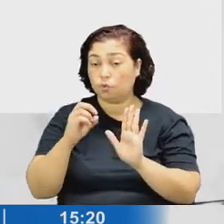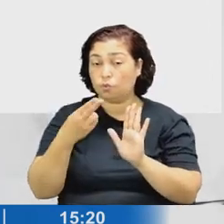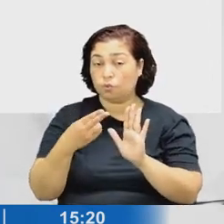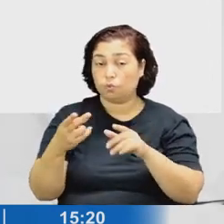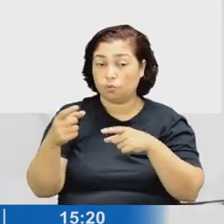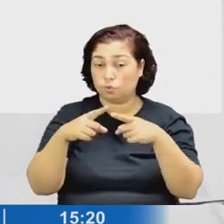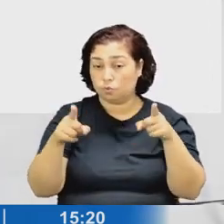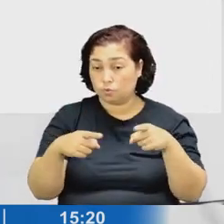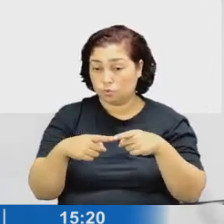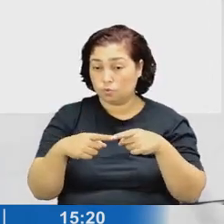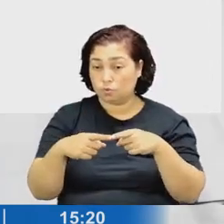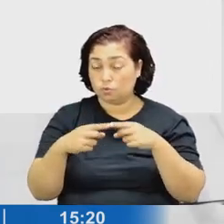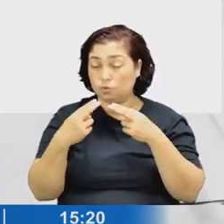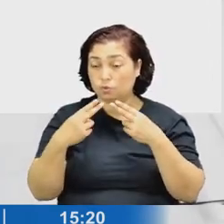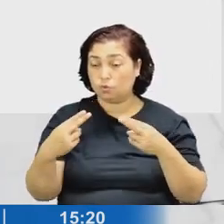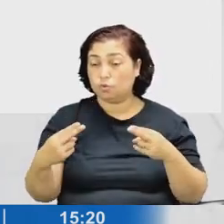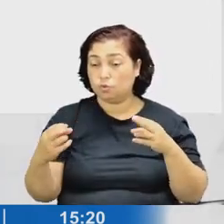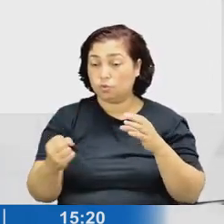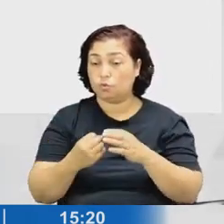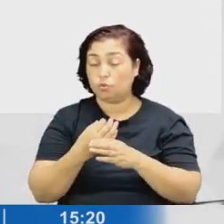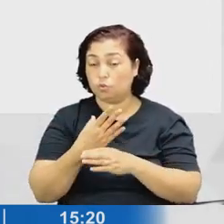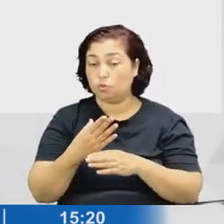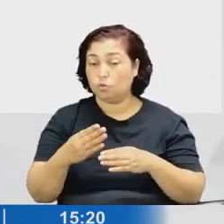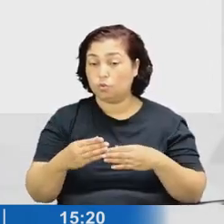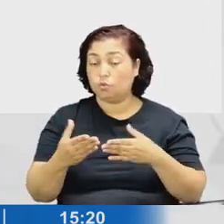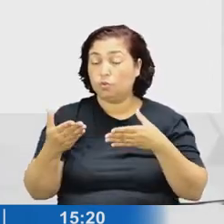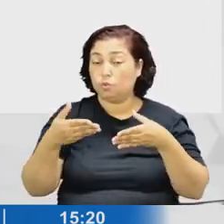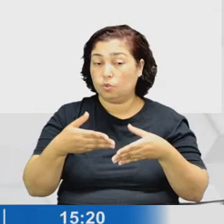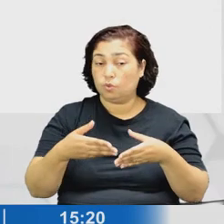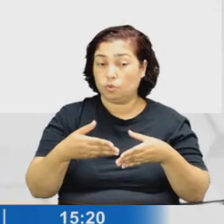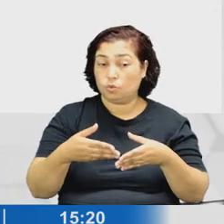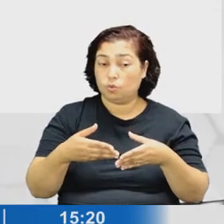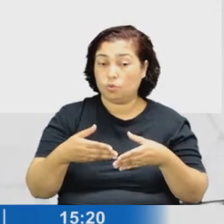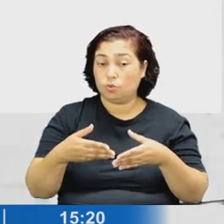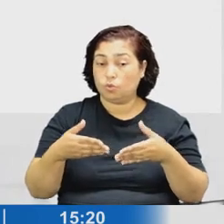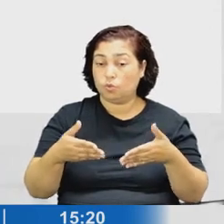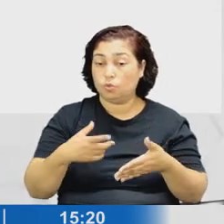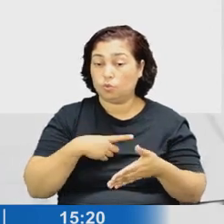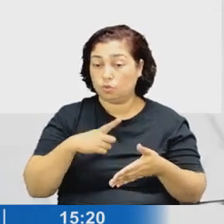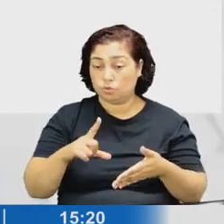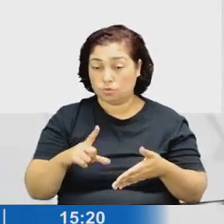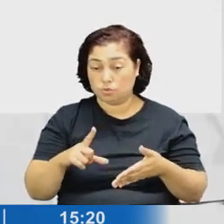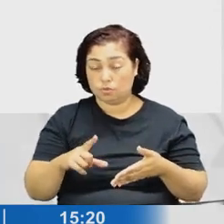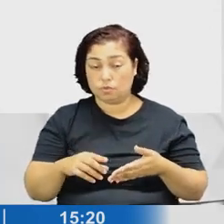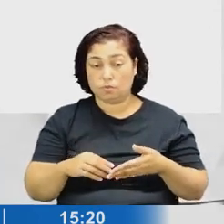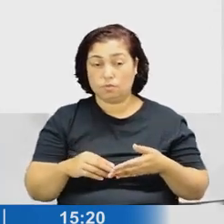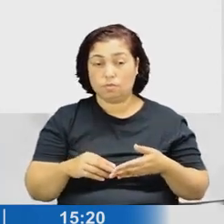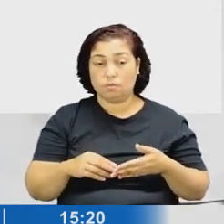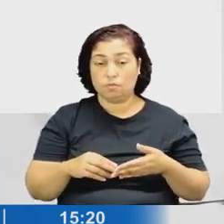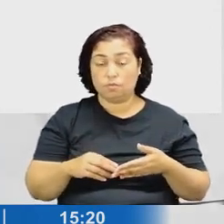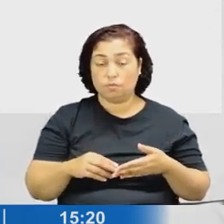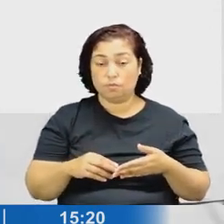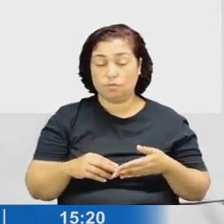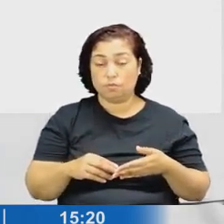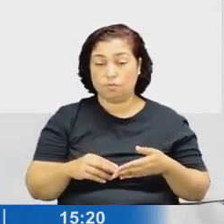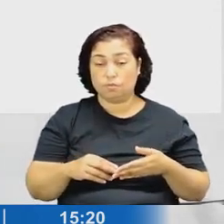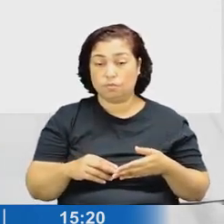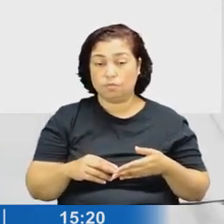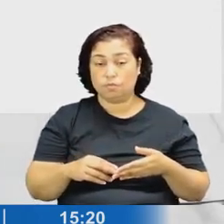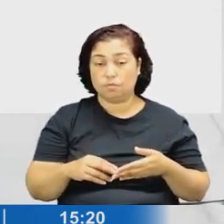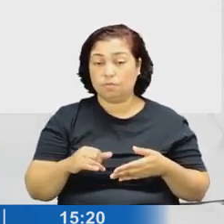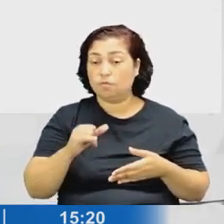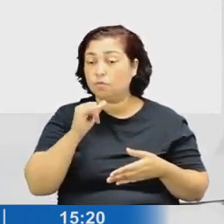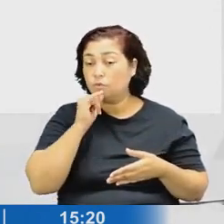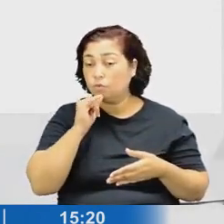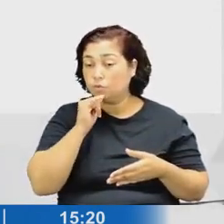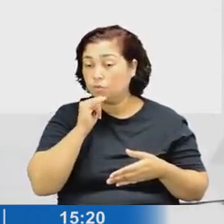normal que já tem você criar uma agenda proativa dentro da agenda que já existe Então vou dar um exemplo